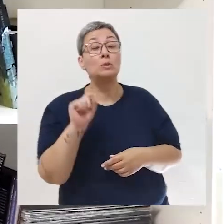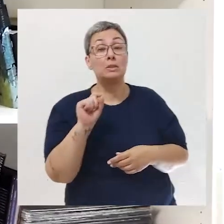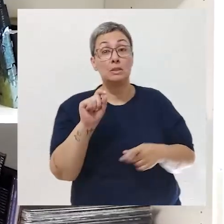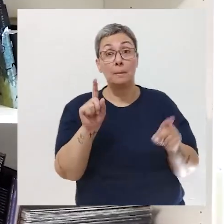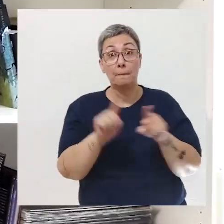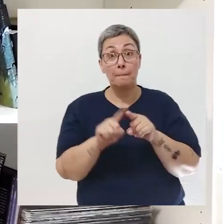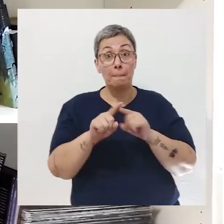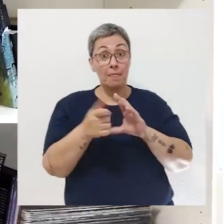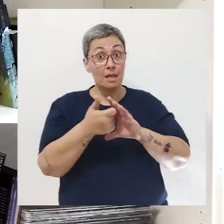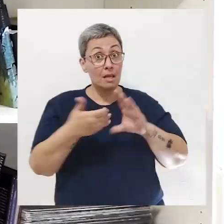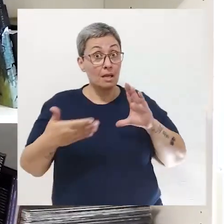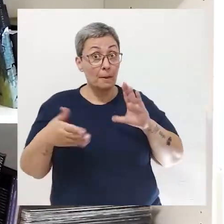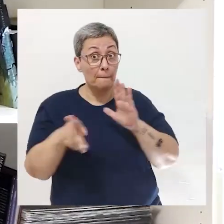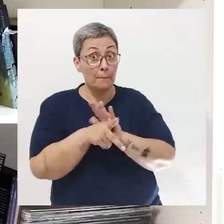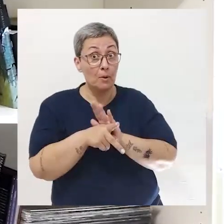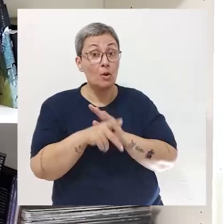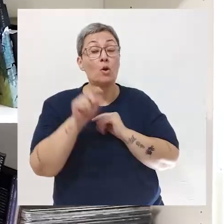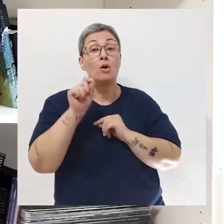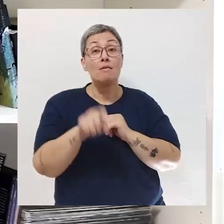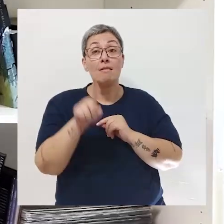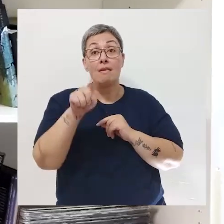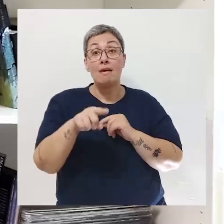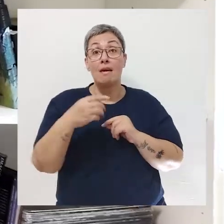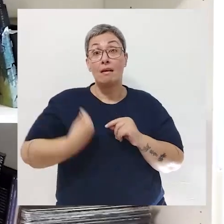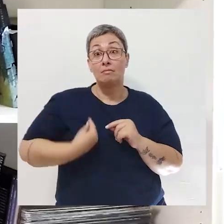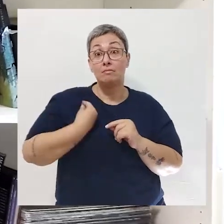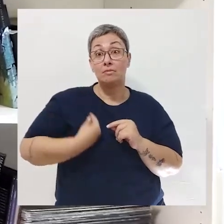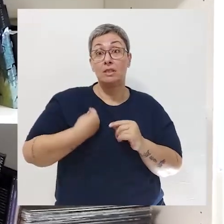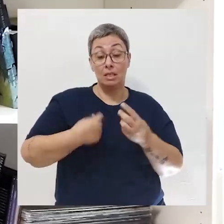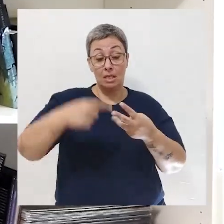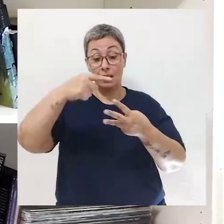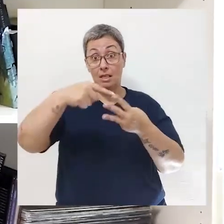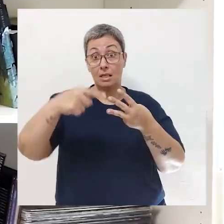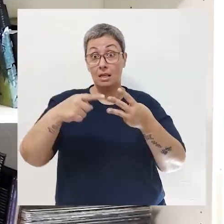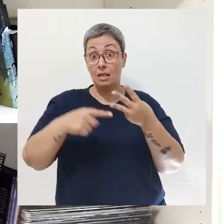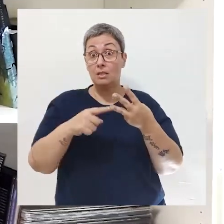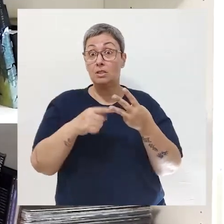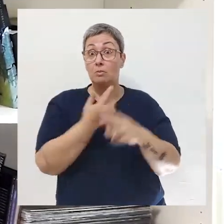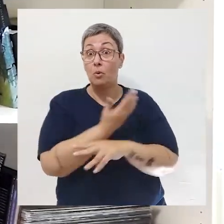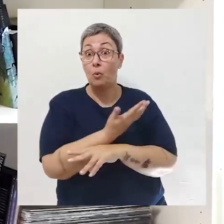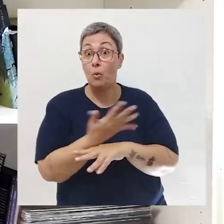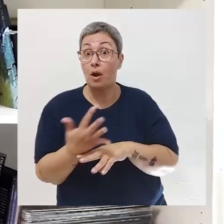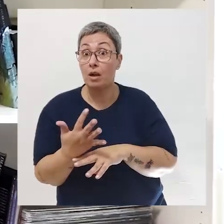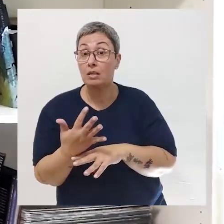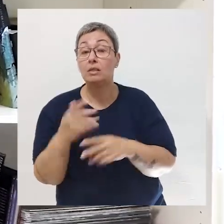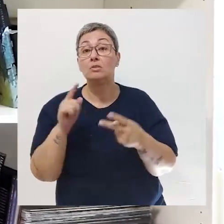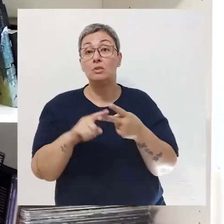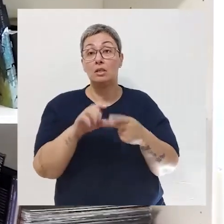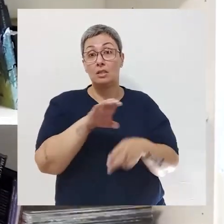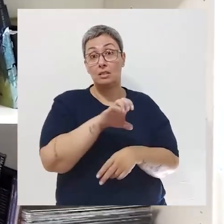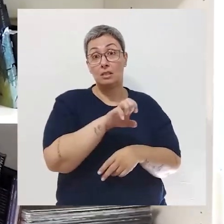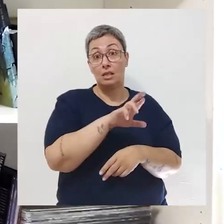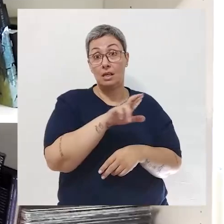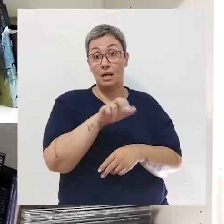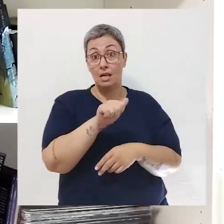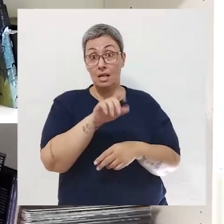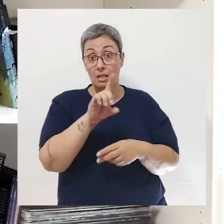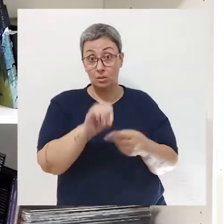fator característico dessa bacia é a presença de 3 tipos de vegetação, que são